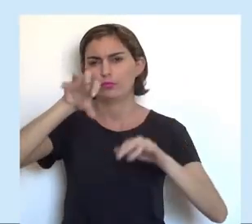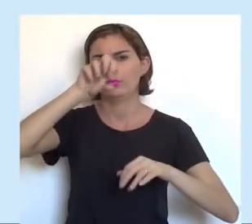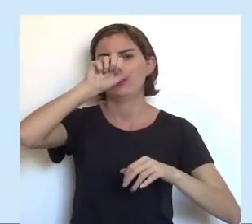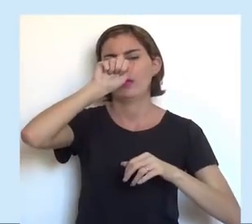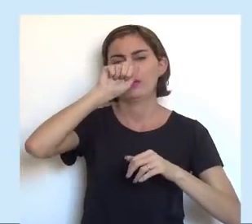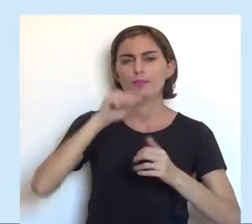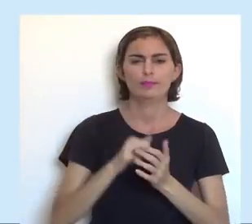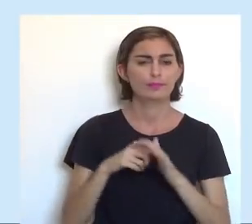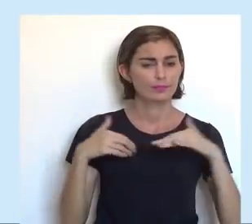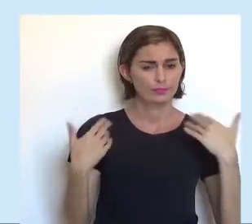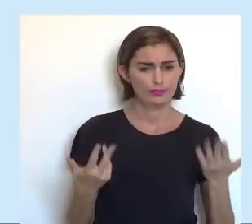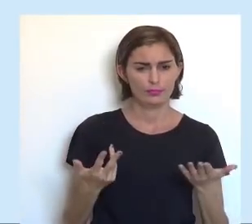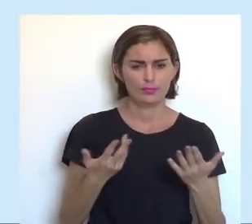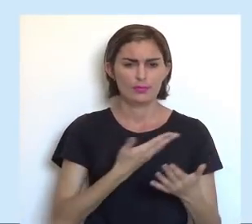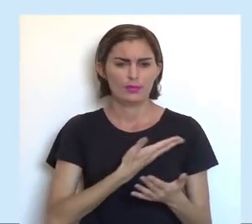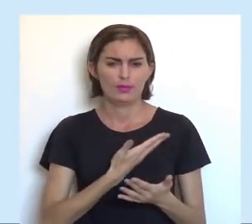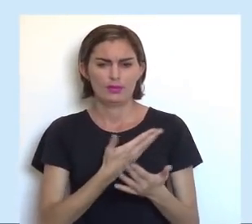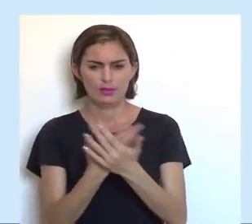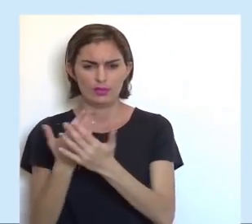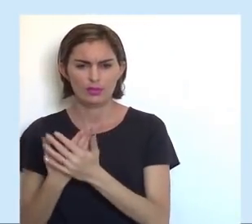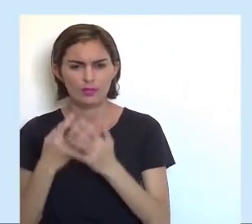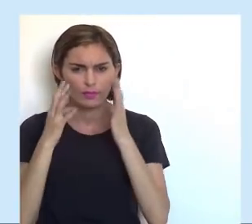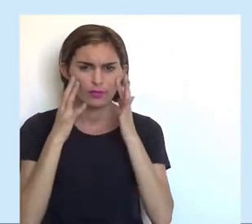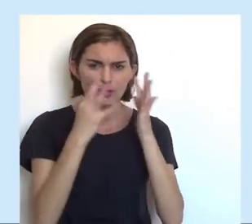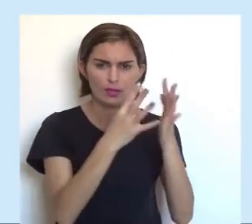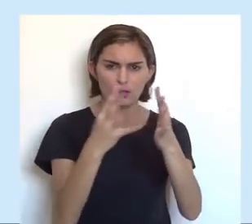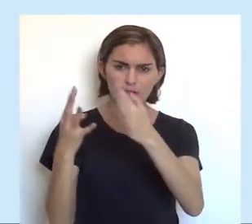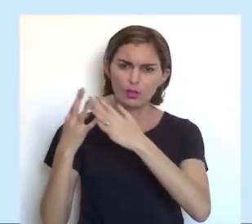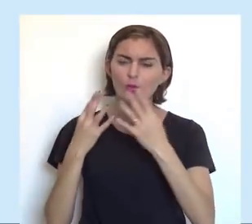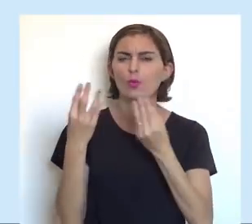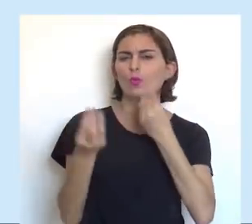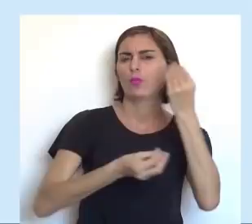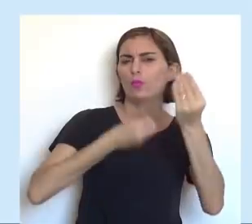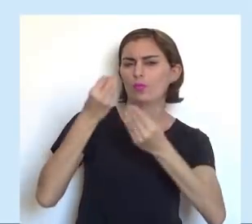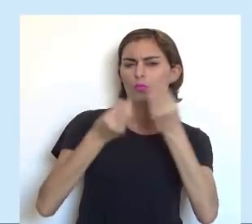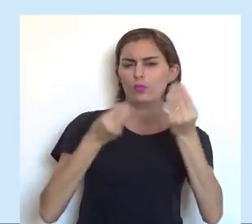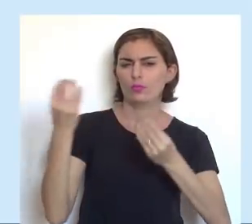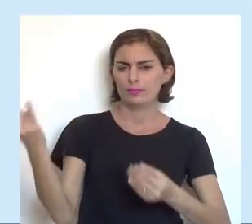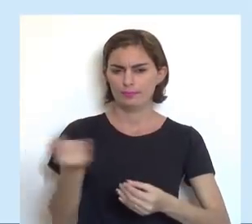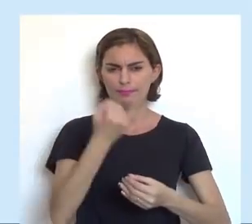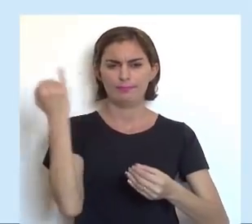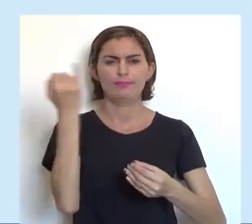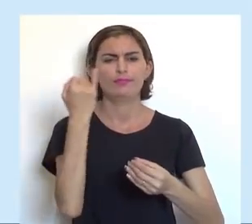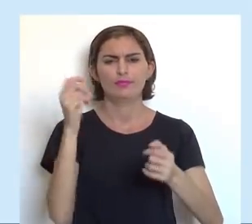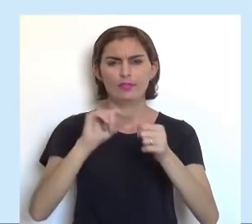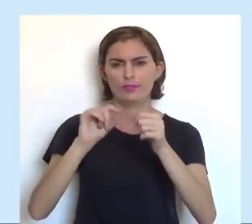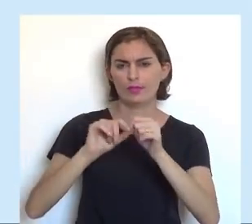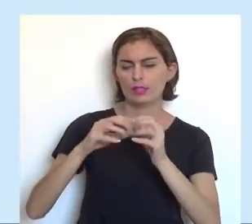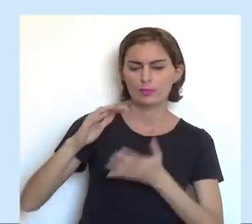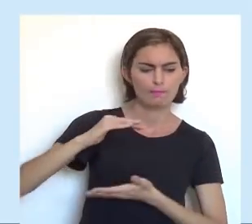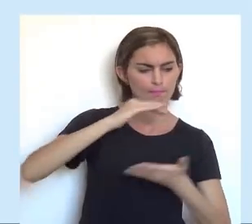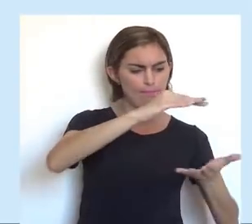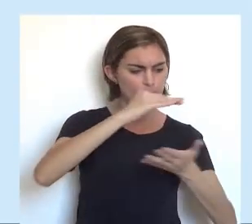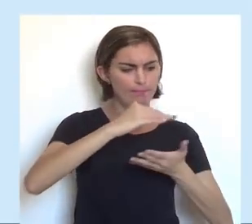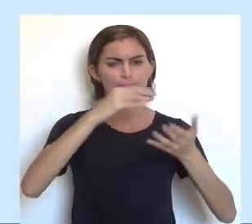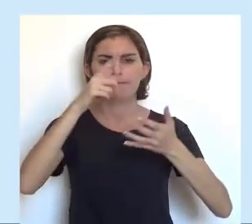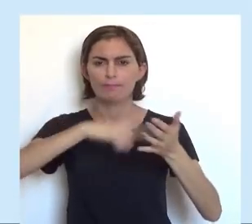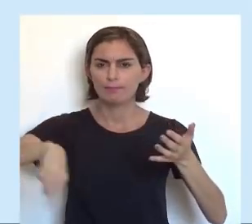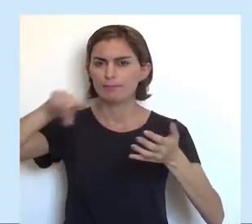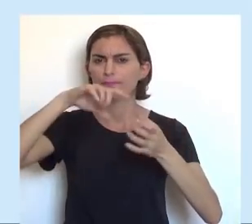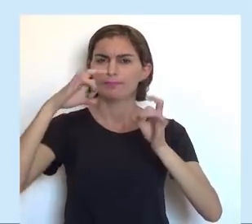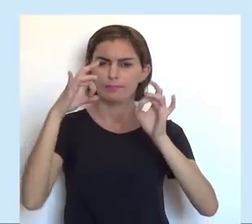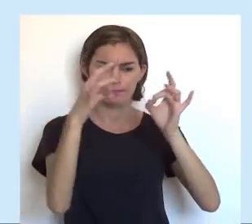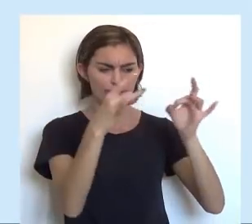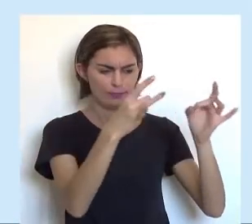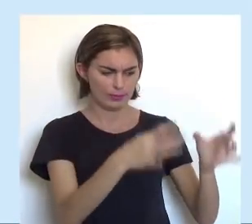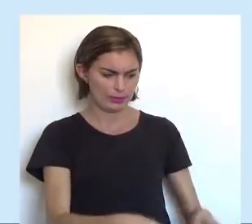ar atmosférico. Então, amigos estudantes, fiquem bem ligados. Como é importante fazer a destinação de forma correta